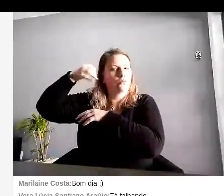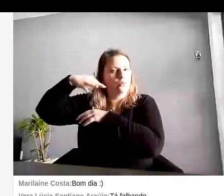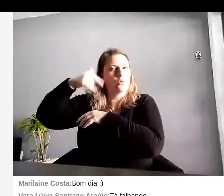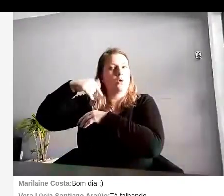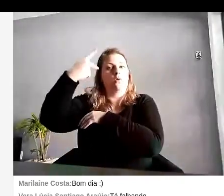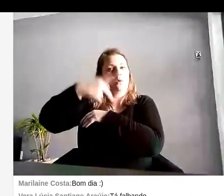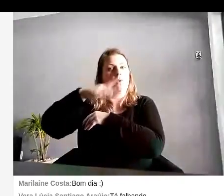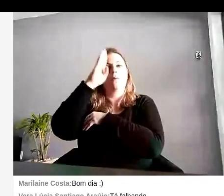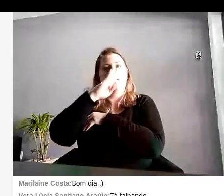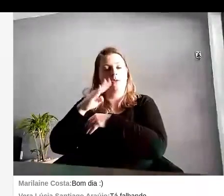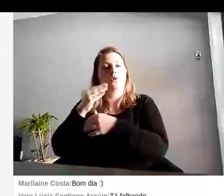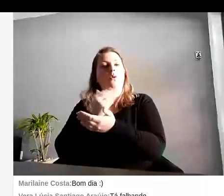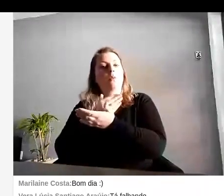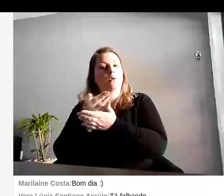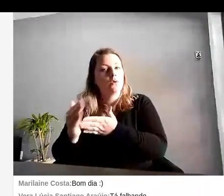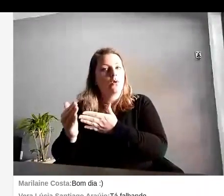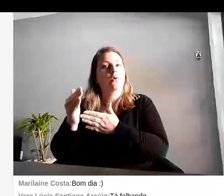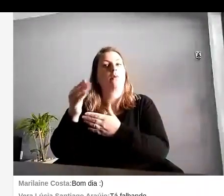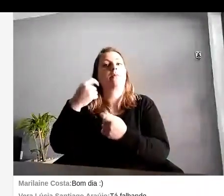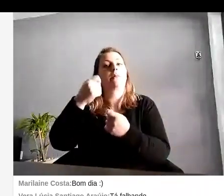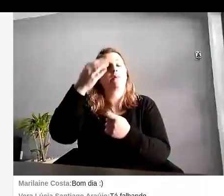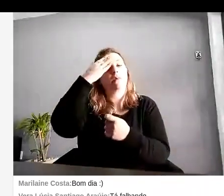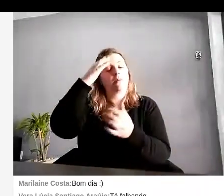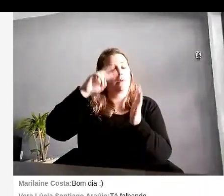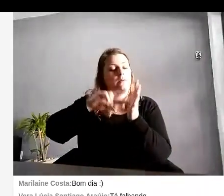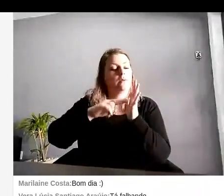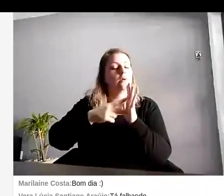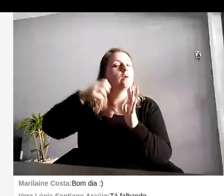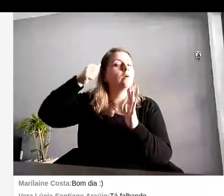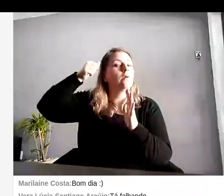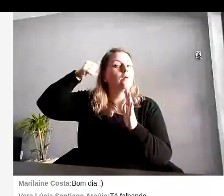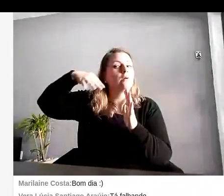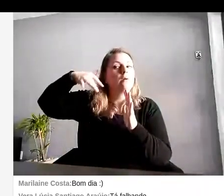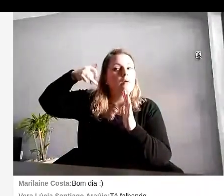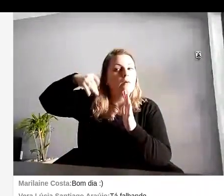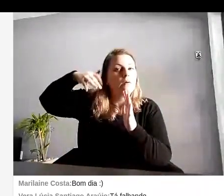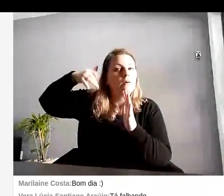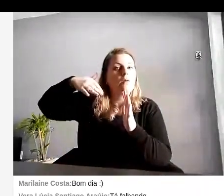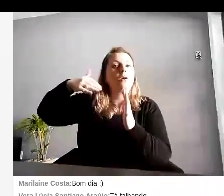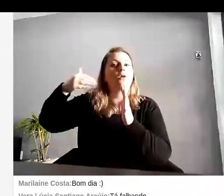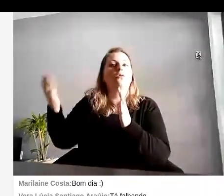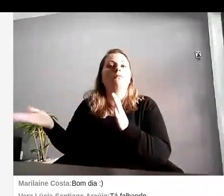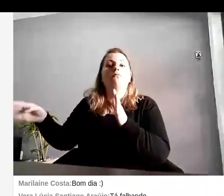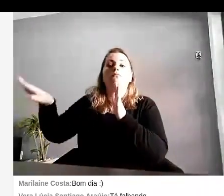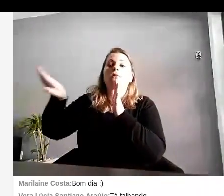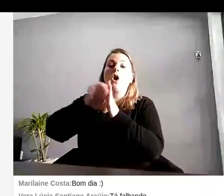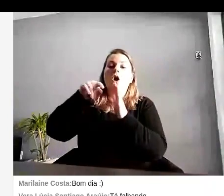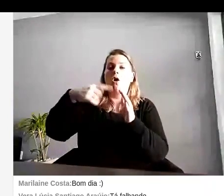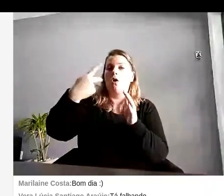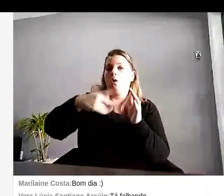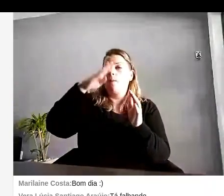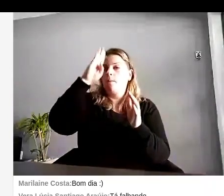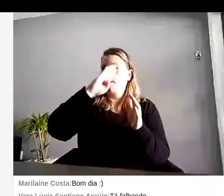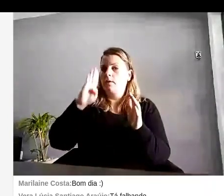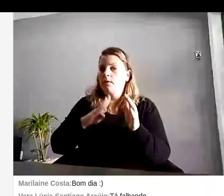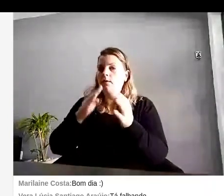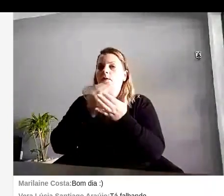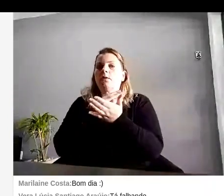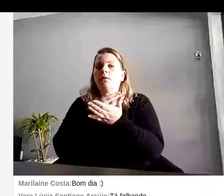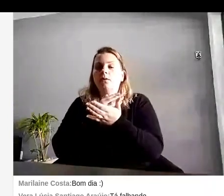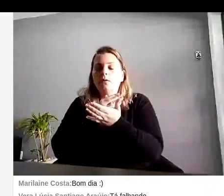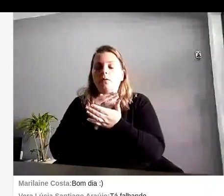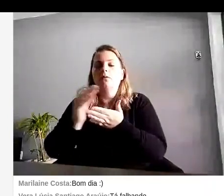a audiodescrição chega ao Brasil em 1999 com a professora Bel Machado. Ela já trabalhava